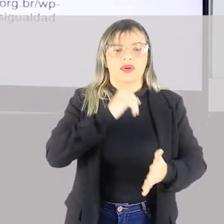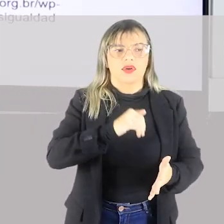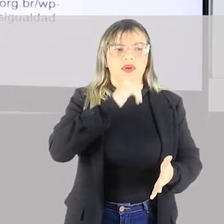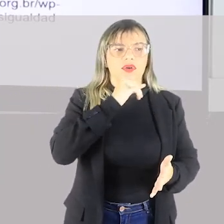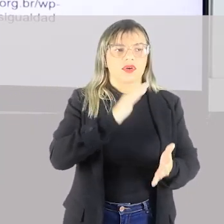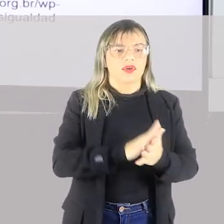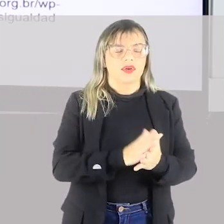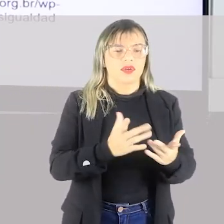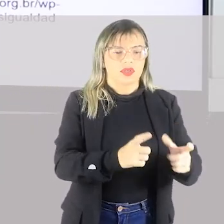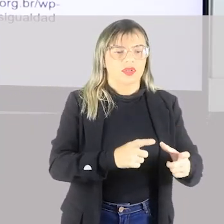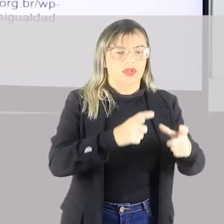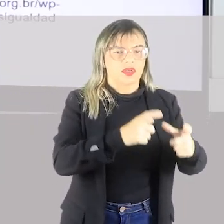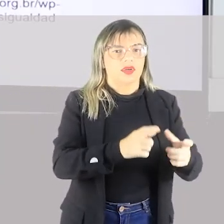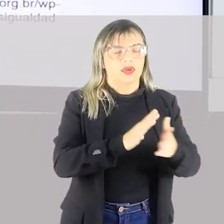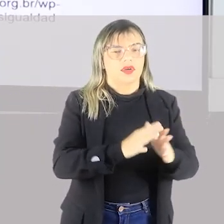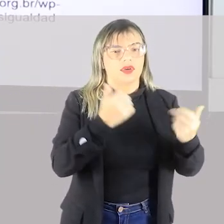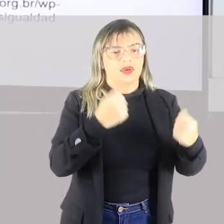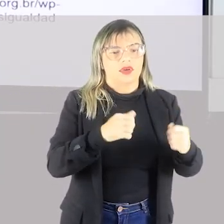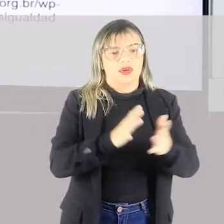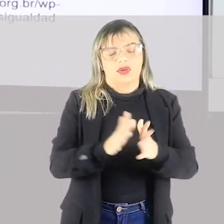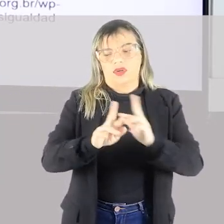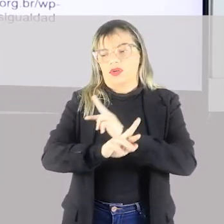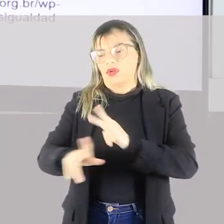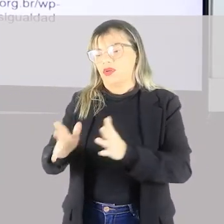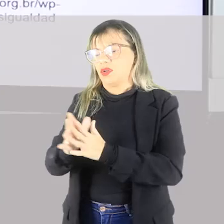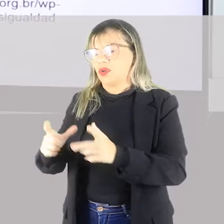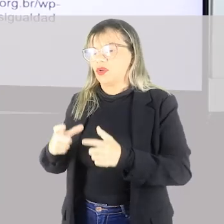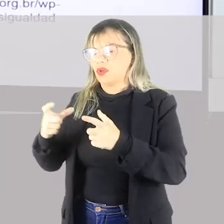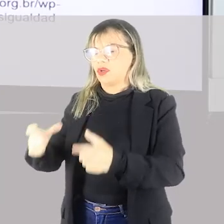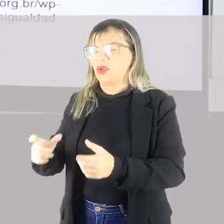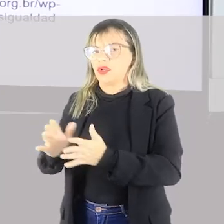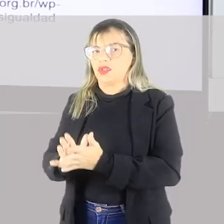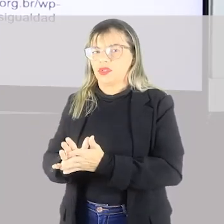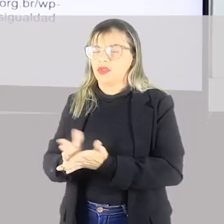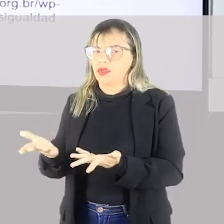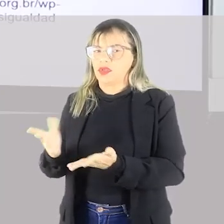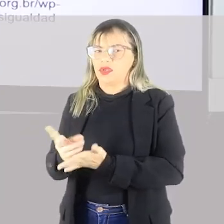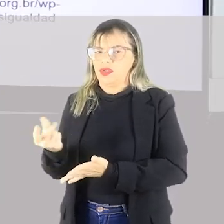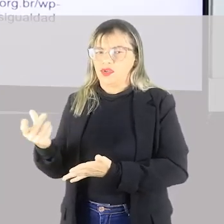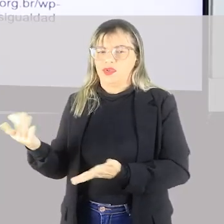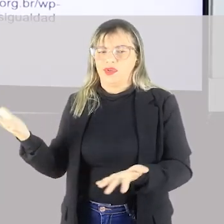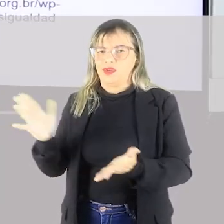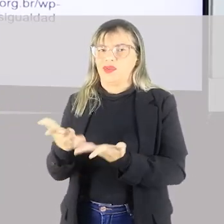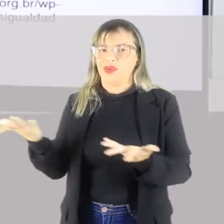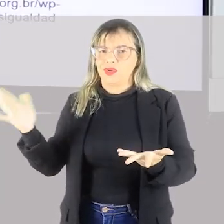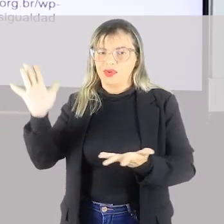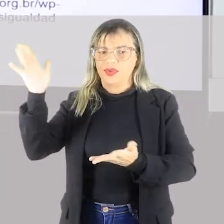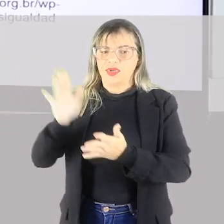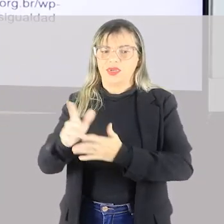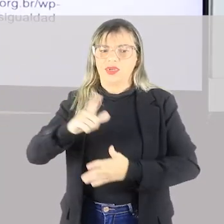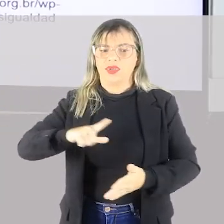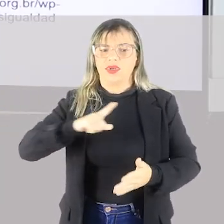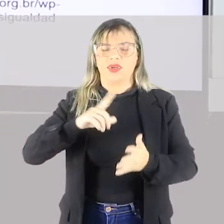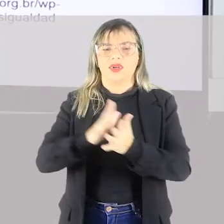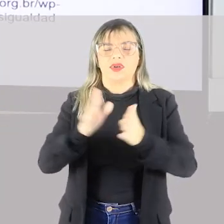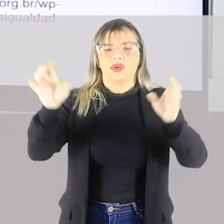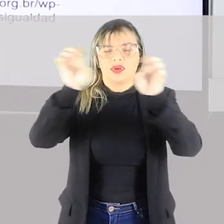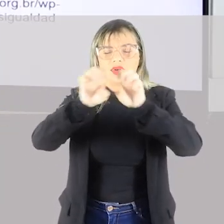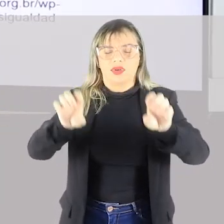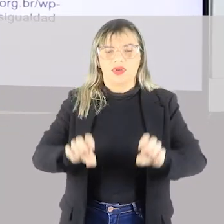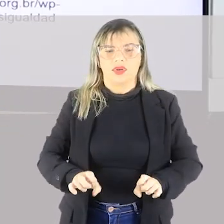esse bairro precisa, é bem diferente do que esse aqui precisa. Até por ter uma estrutura muito